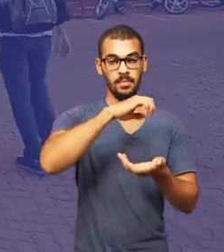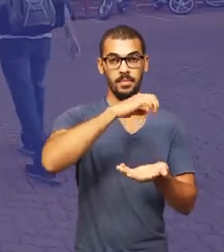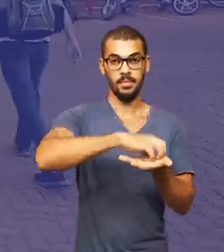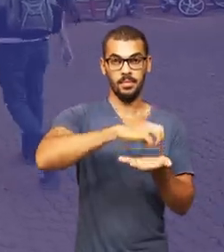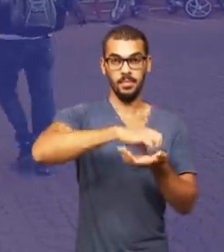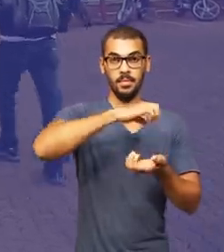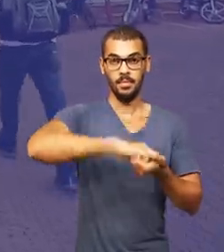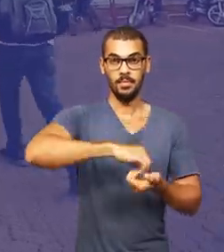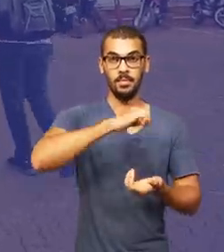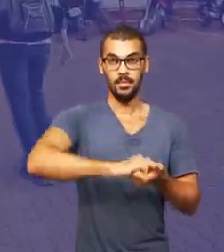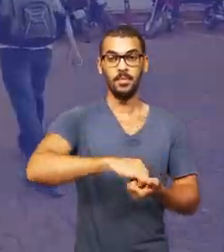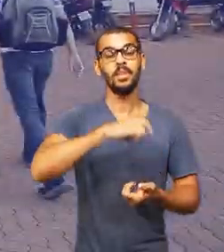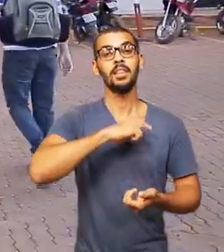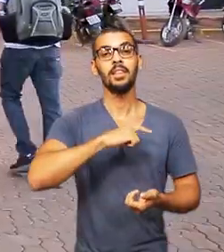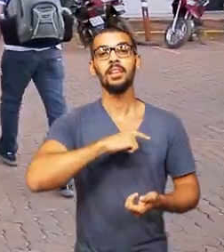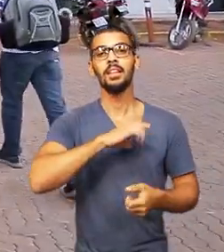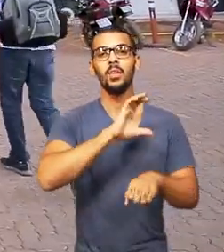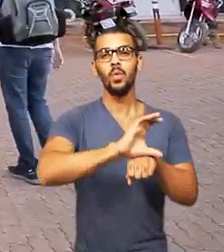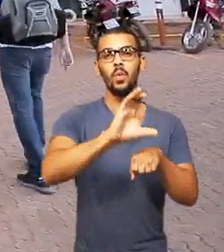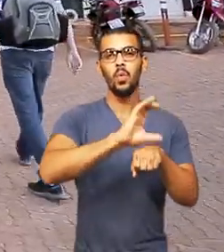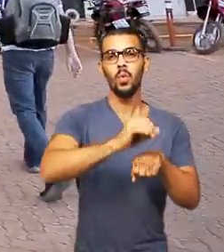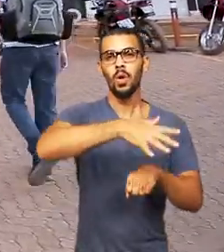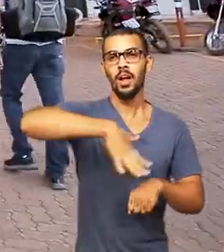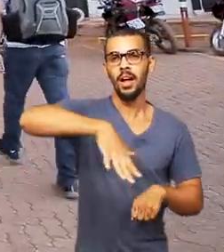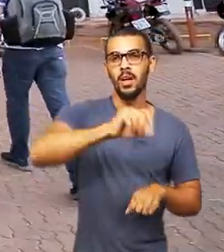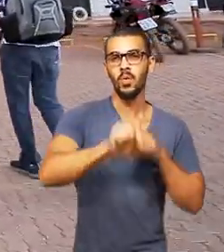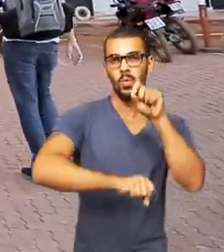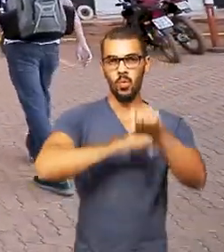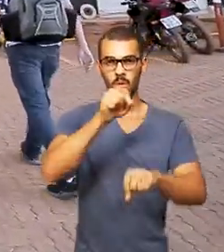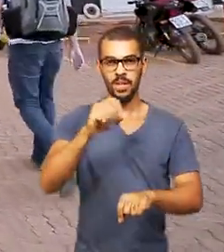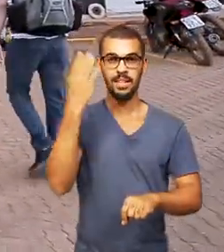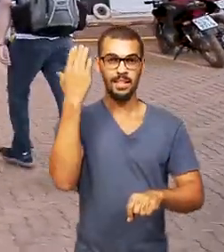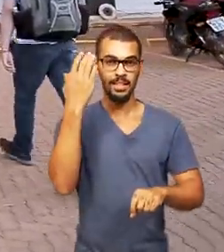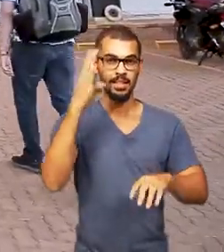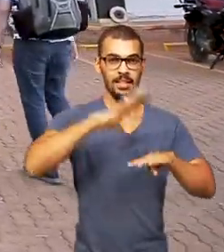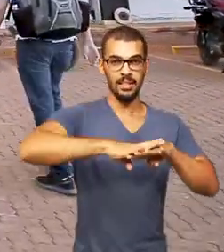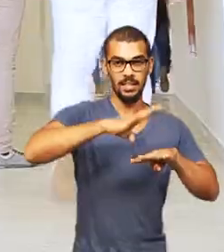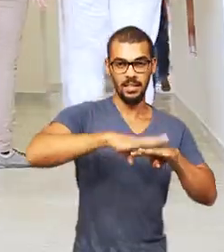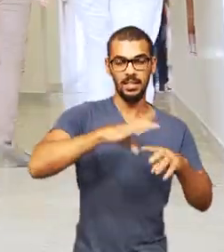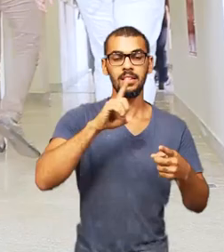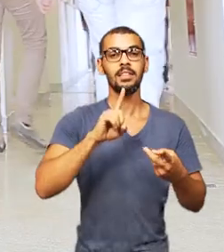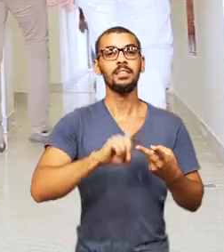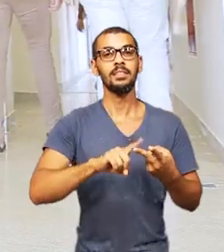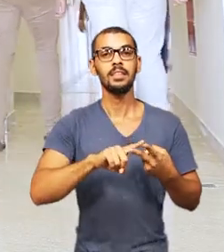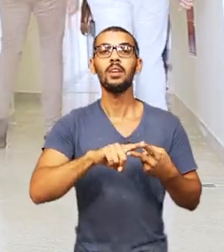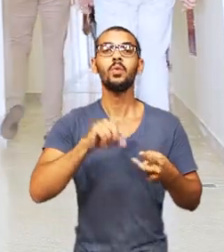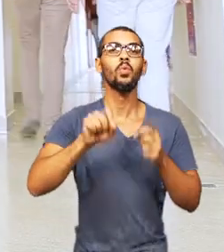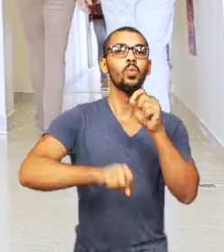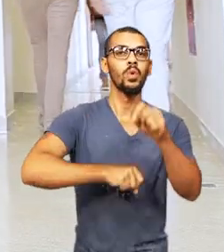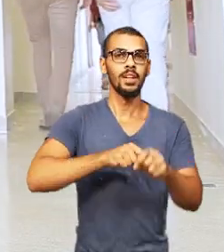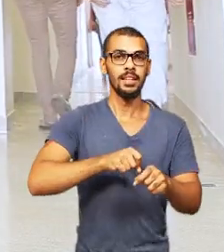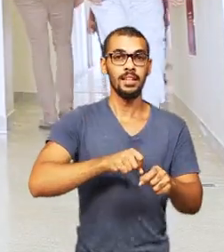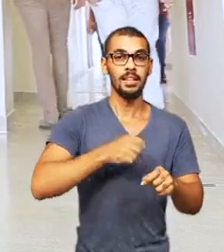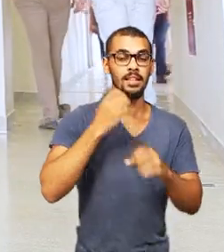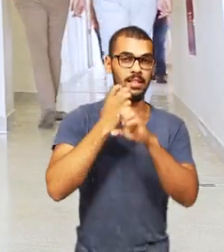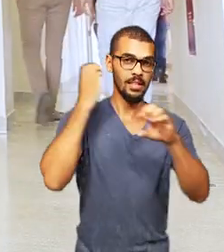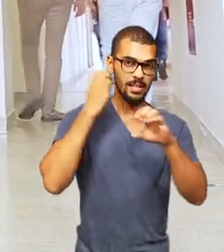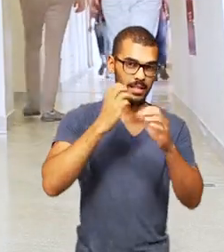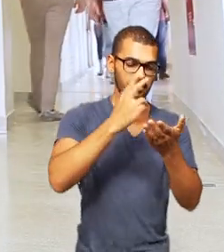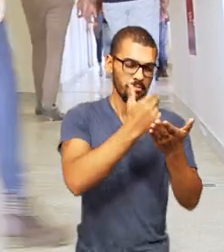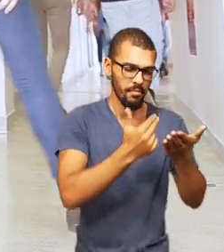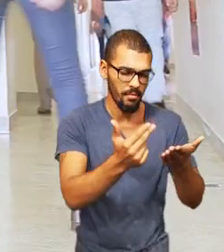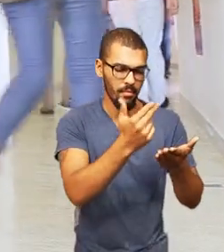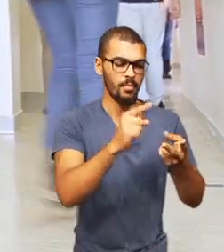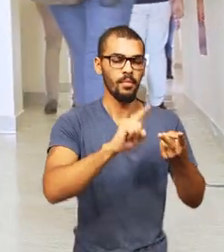O Campus de Monte Carmelo abriga 5 cursos da área de Ciências Exatas e da Terra. São eles a Engenharia de Agrimensura